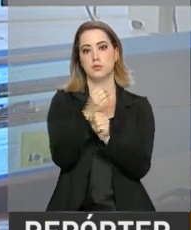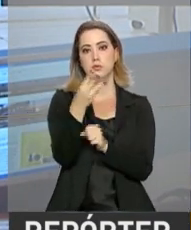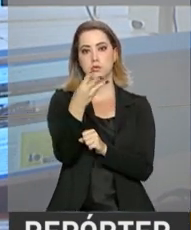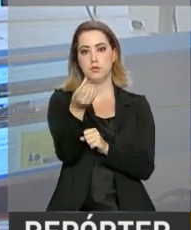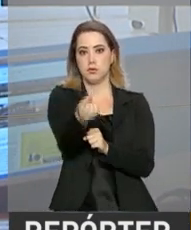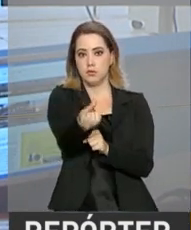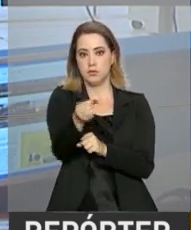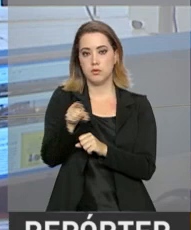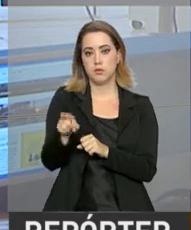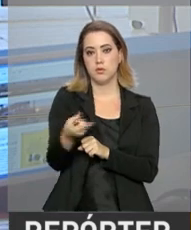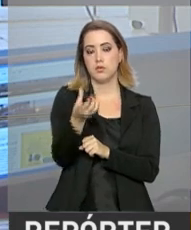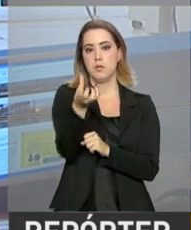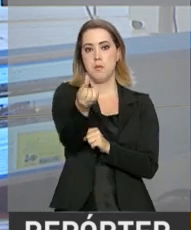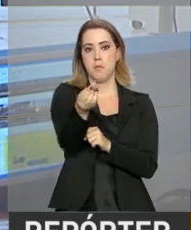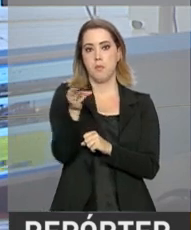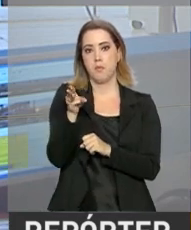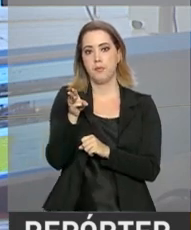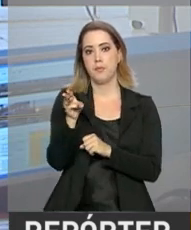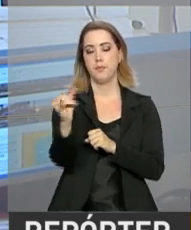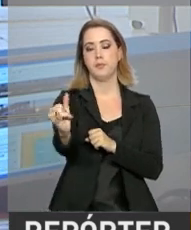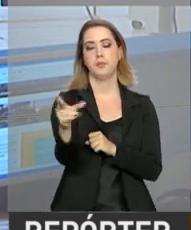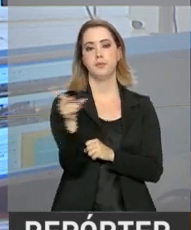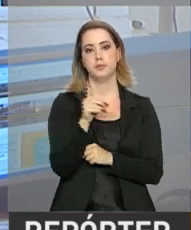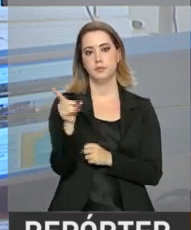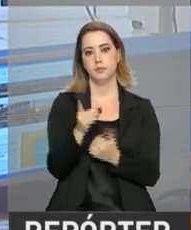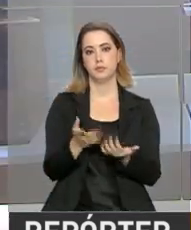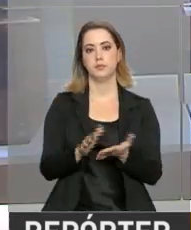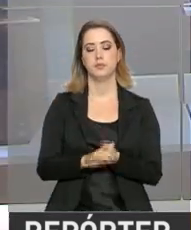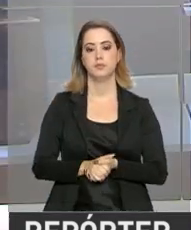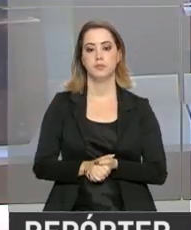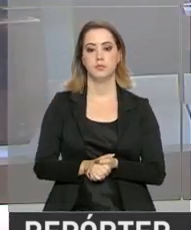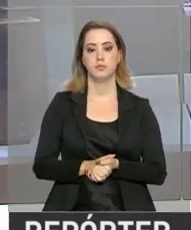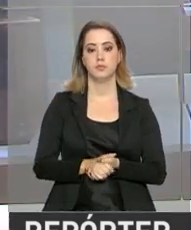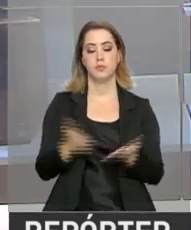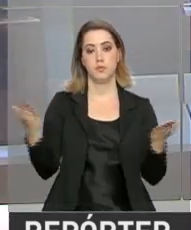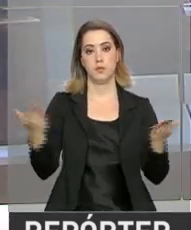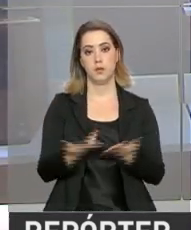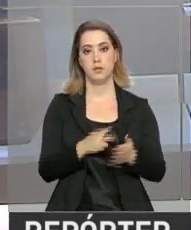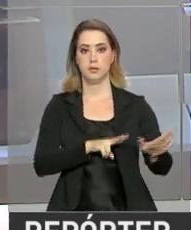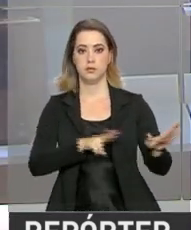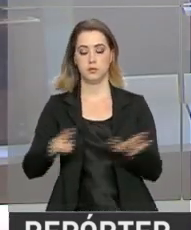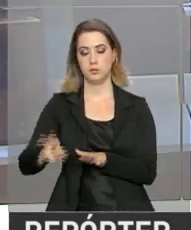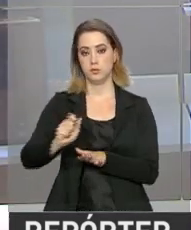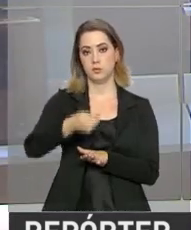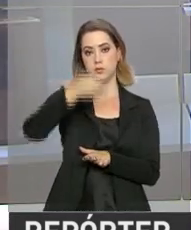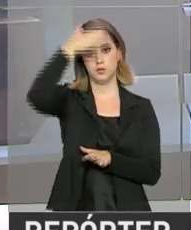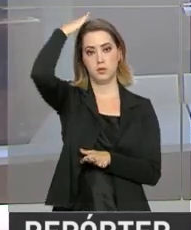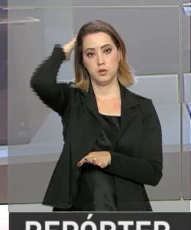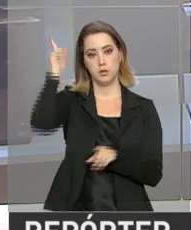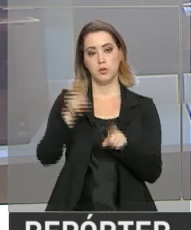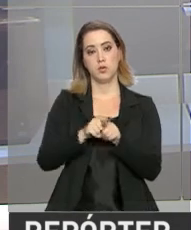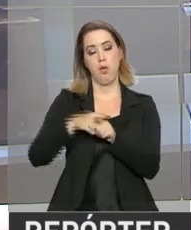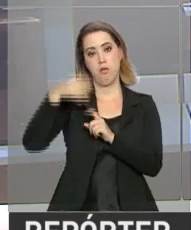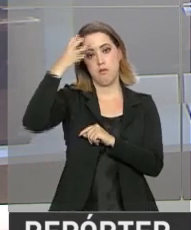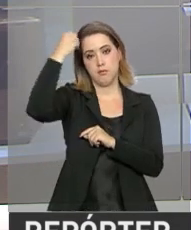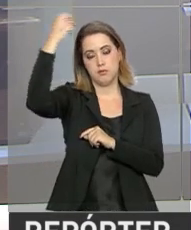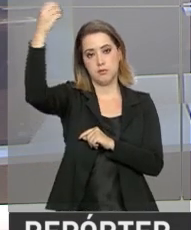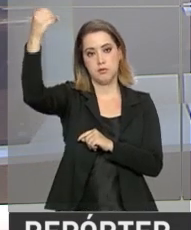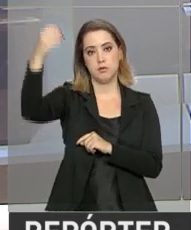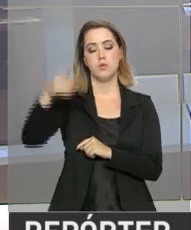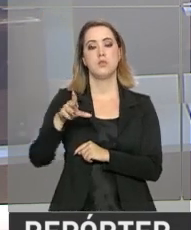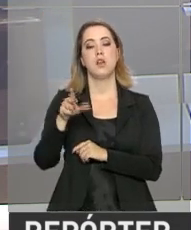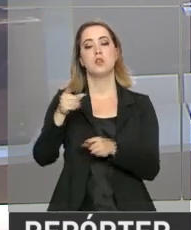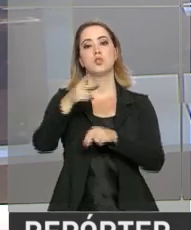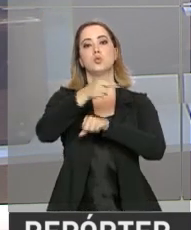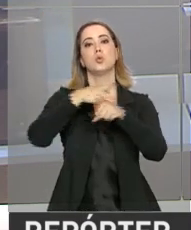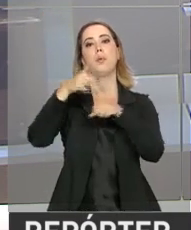36,6 bilhões de dólares. E nesta semana, o presidente Michel Temer embarca para a Índia, onde vai participar